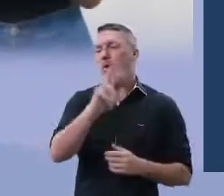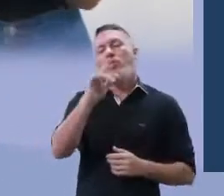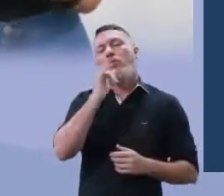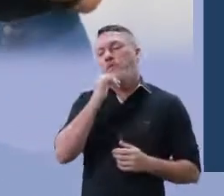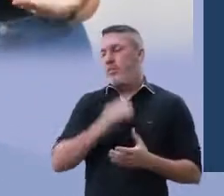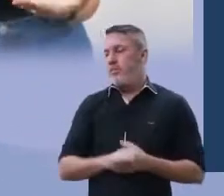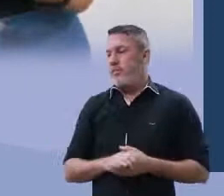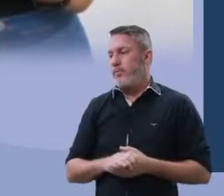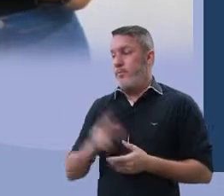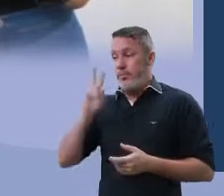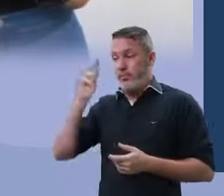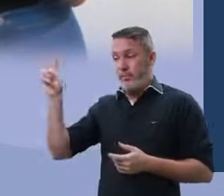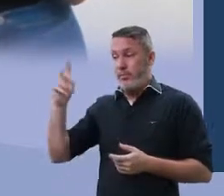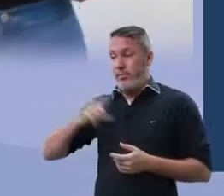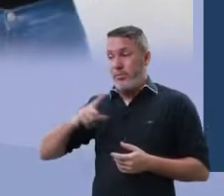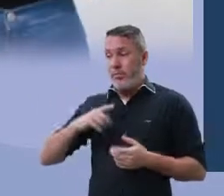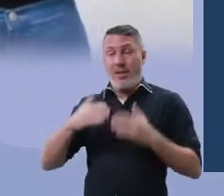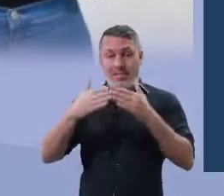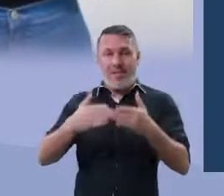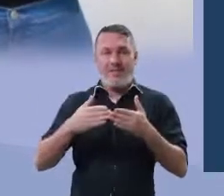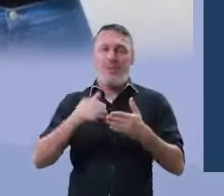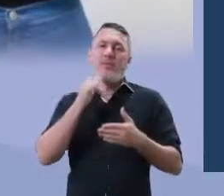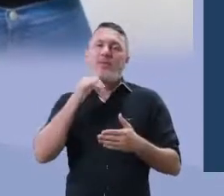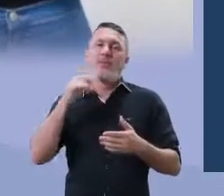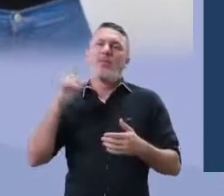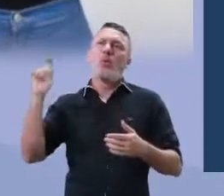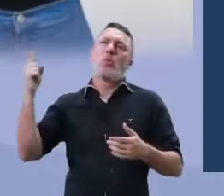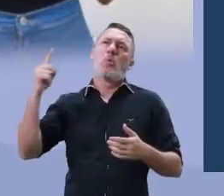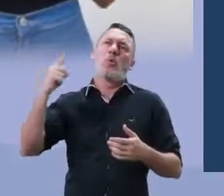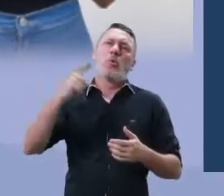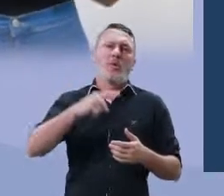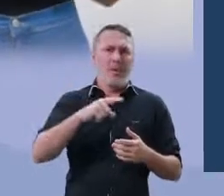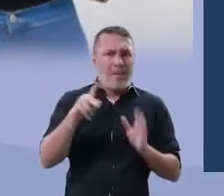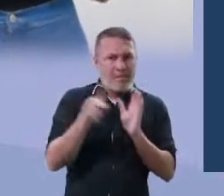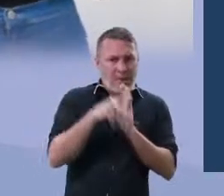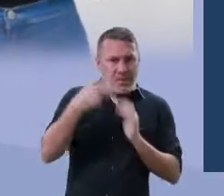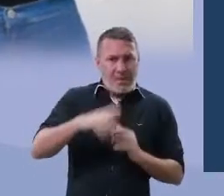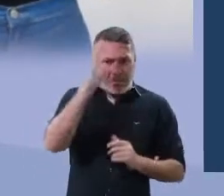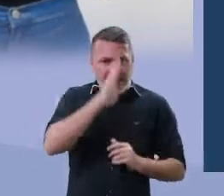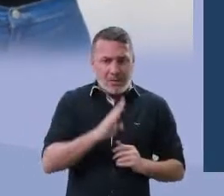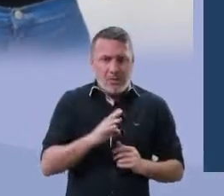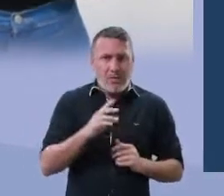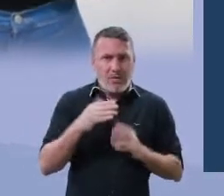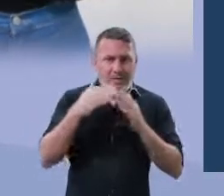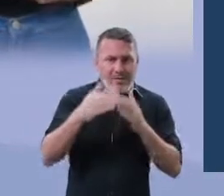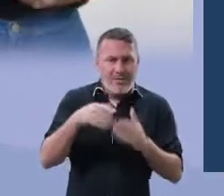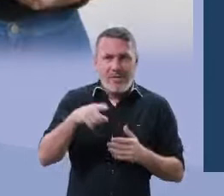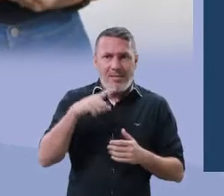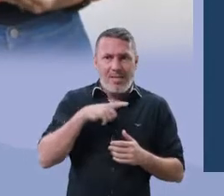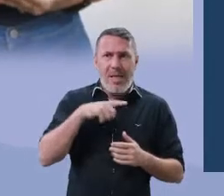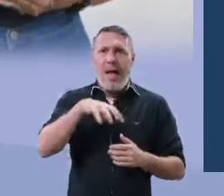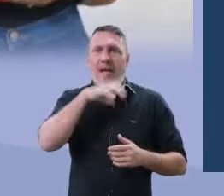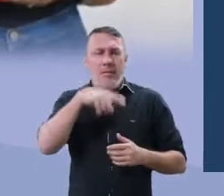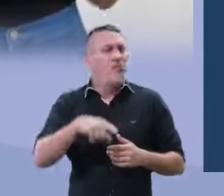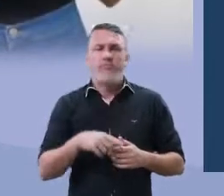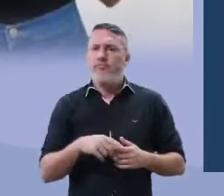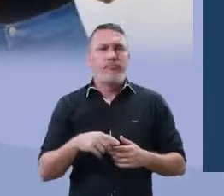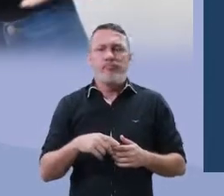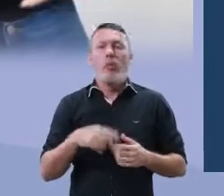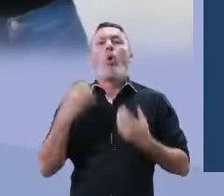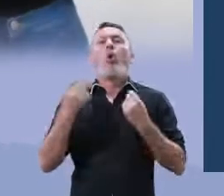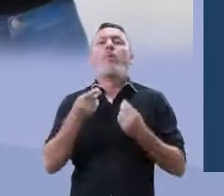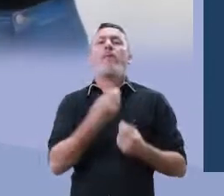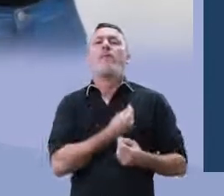Essa espécie está chegando aqui, por exemplo, veio junto com um navio aqui para o Brasil. Ela não é uma espécie conhecida, não é